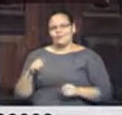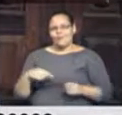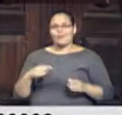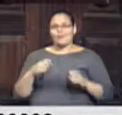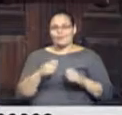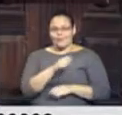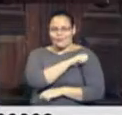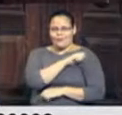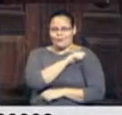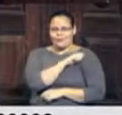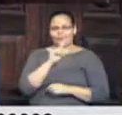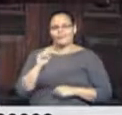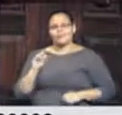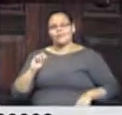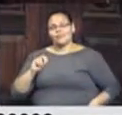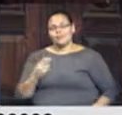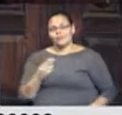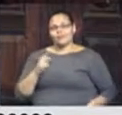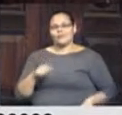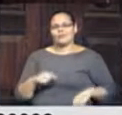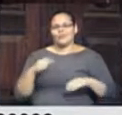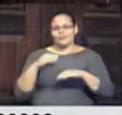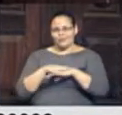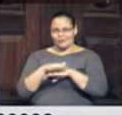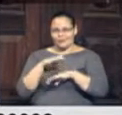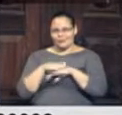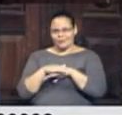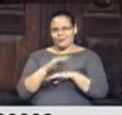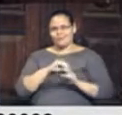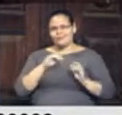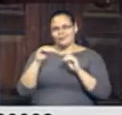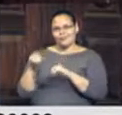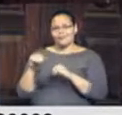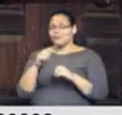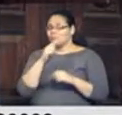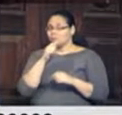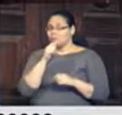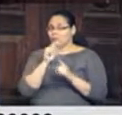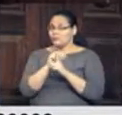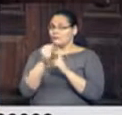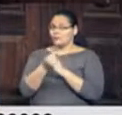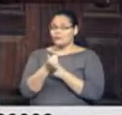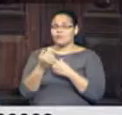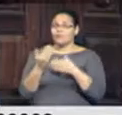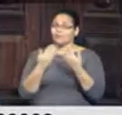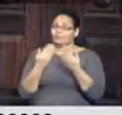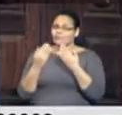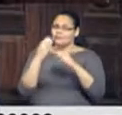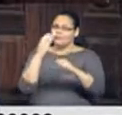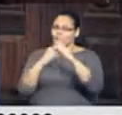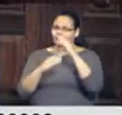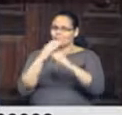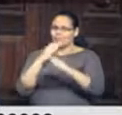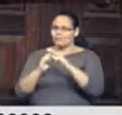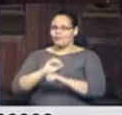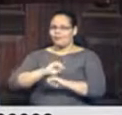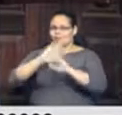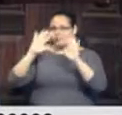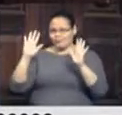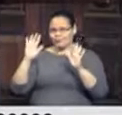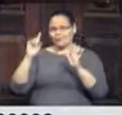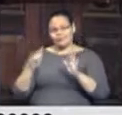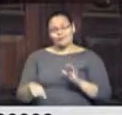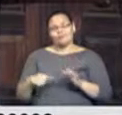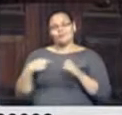de cursos soturnos, sem um diálogo com a sociedade, sem uma comunicação mais clara com aquela